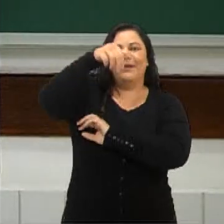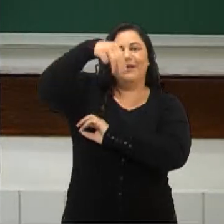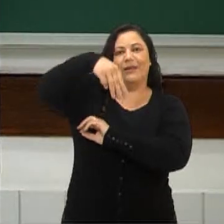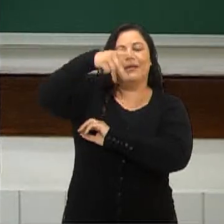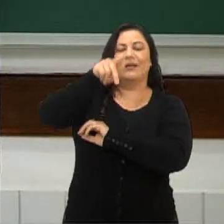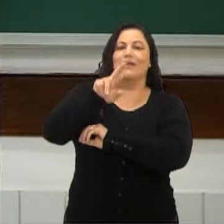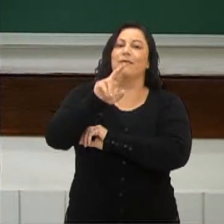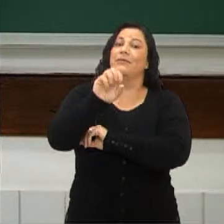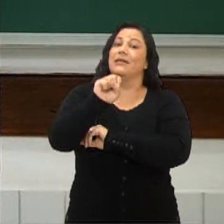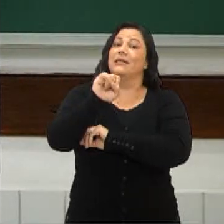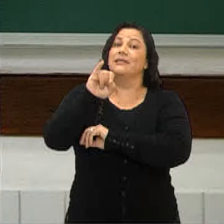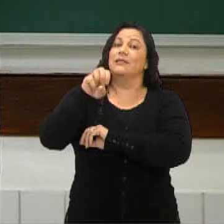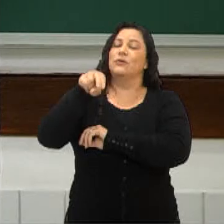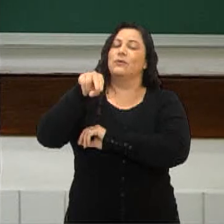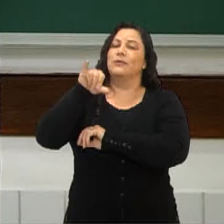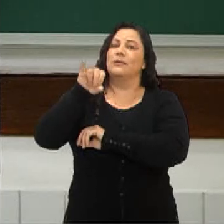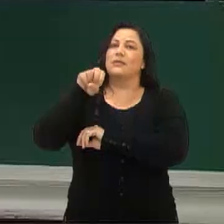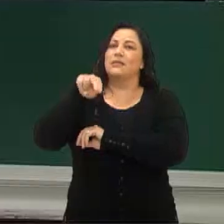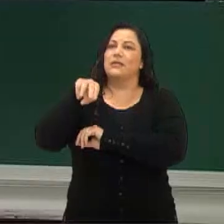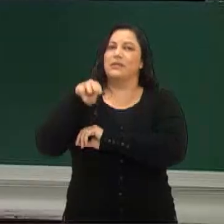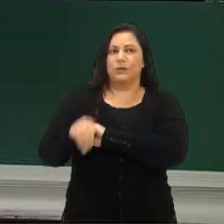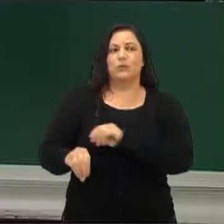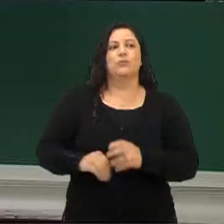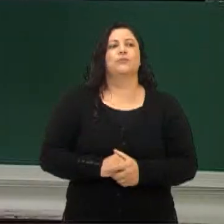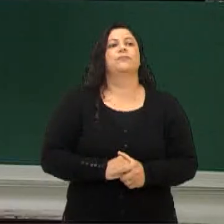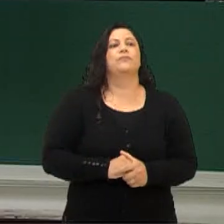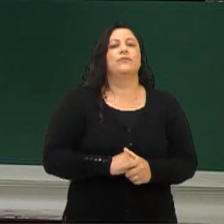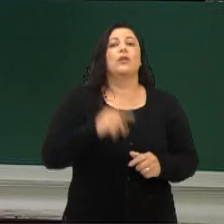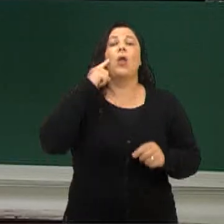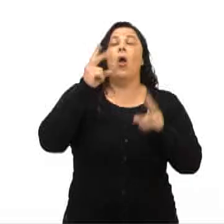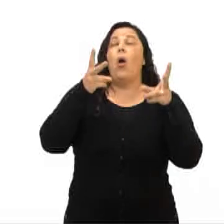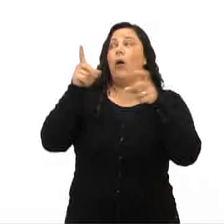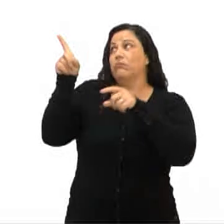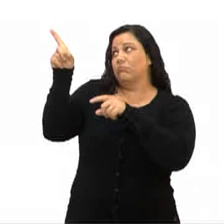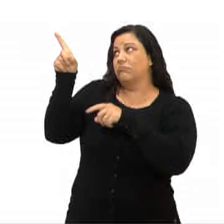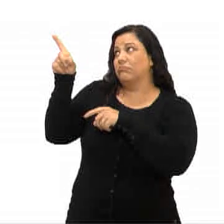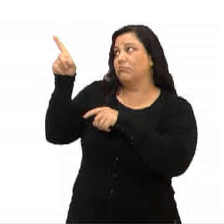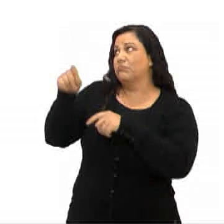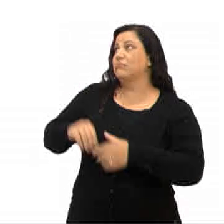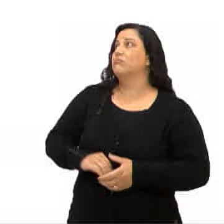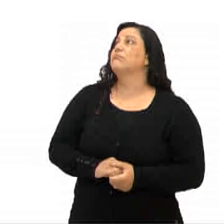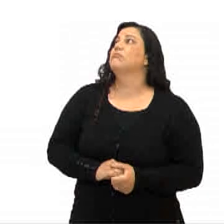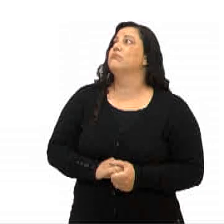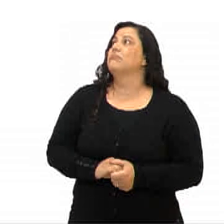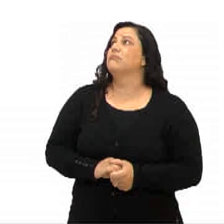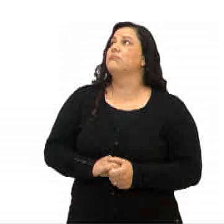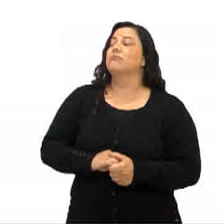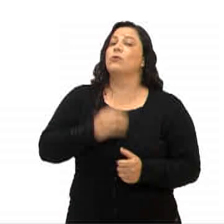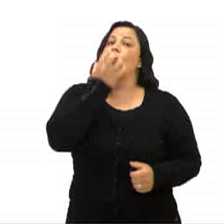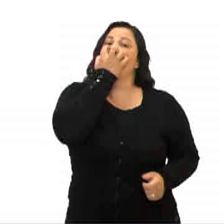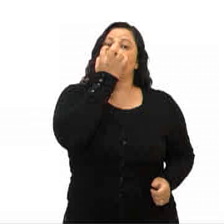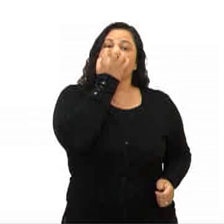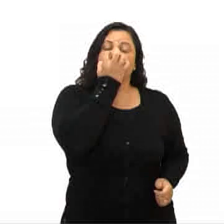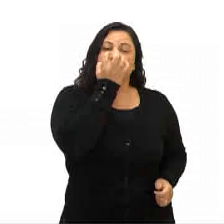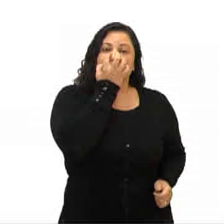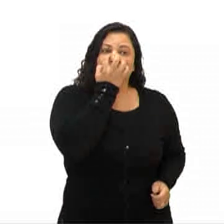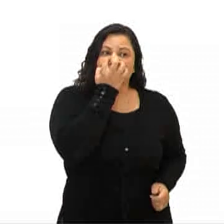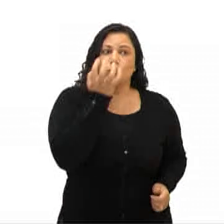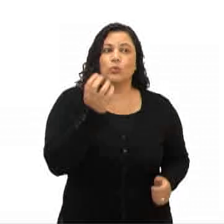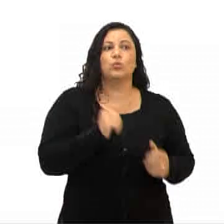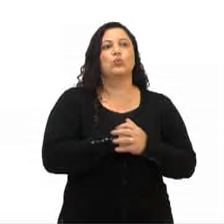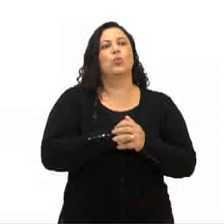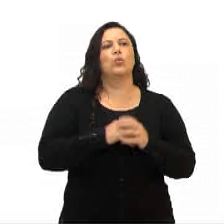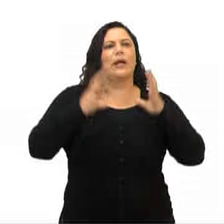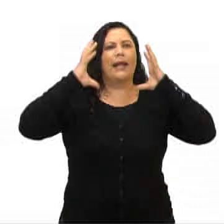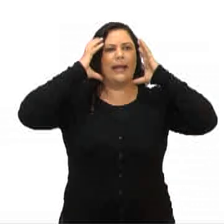né, que a gente reproduz aqui, ele tem essa técnica. Tá? Então, aqui, a cabeça de Bloodhound, né, a pintura chama-se Cabeça de